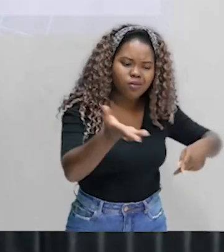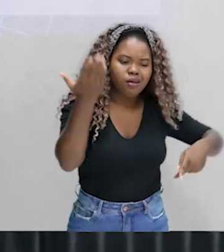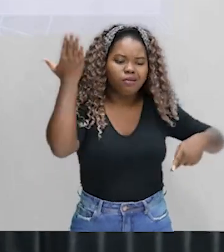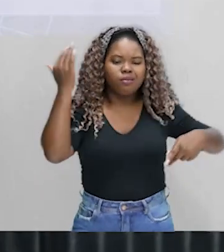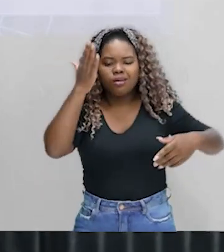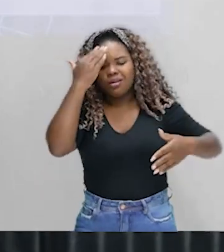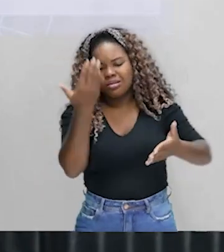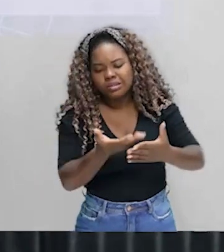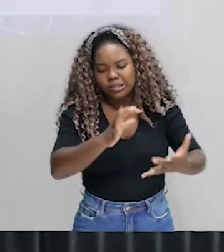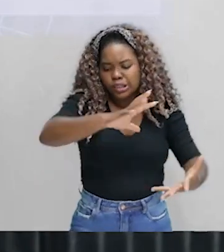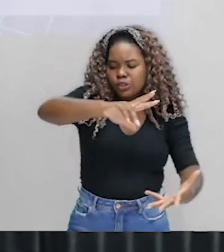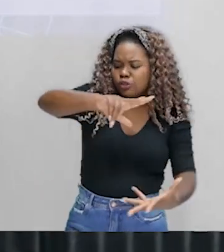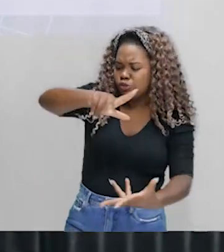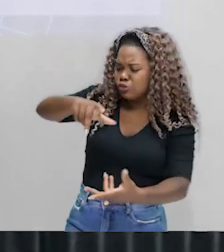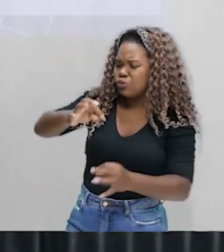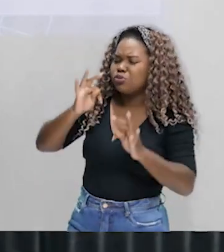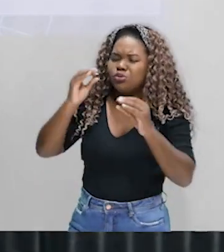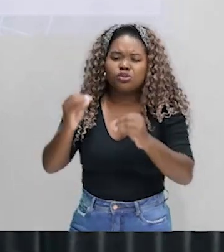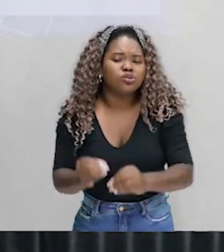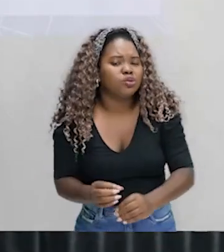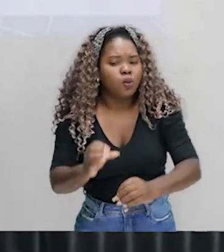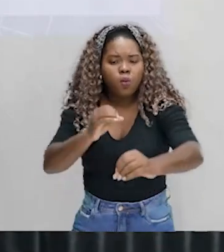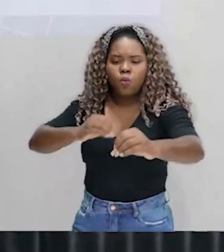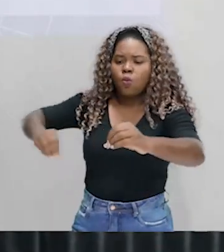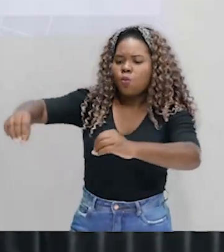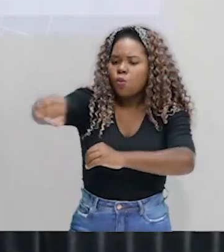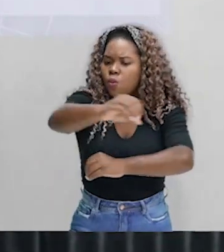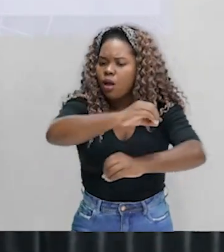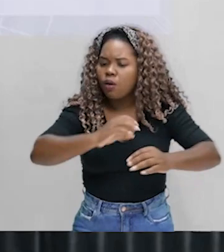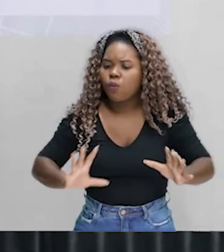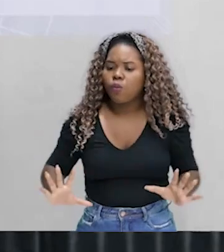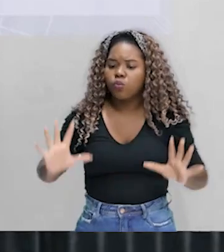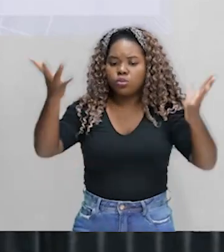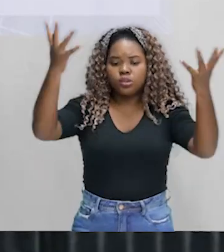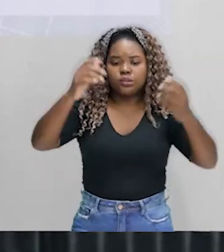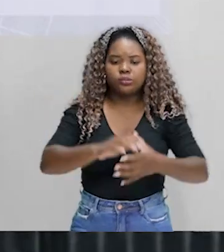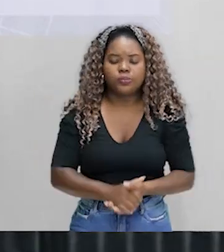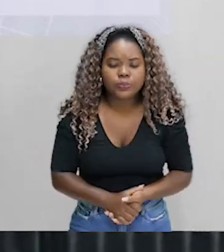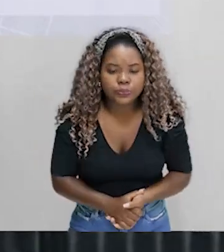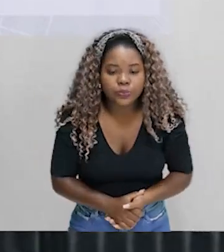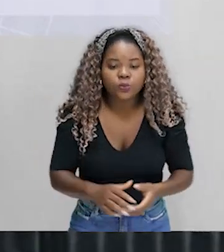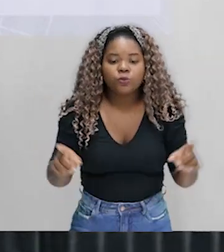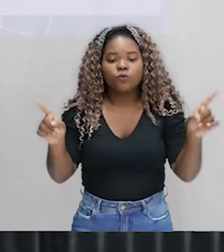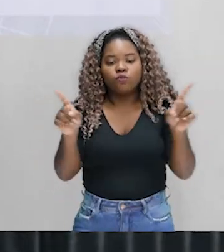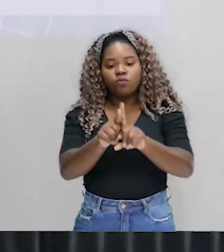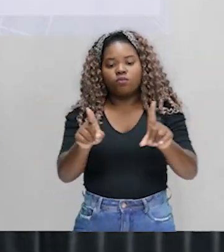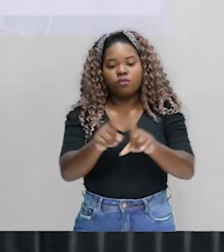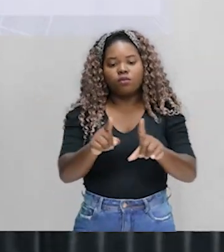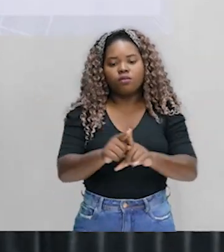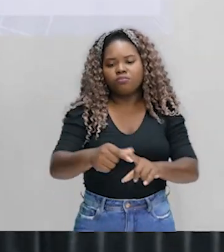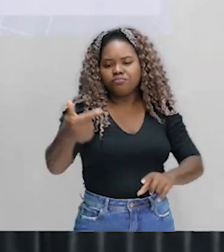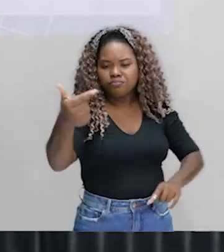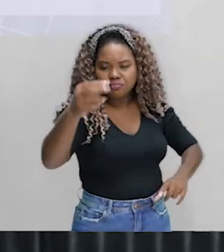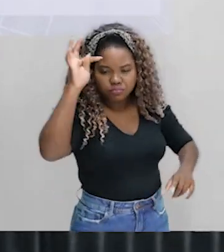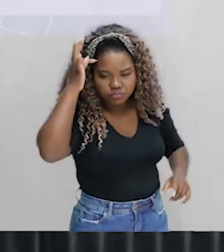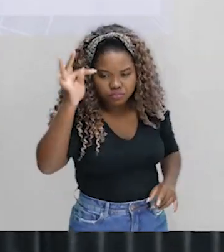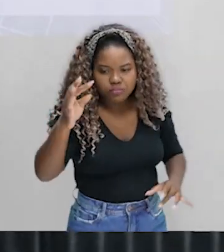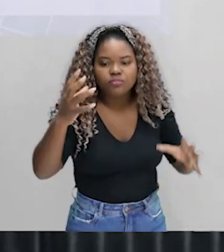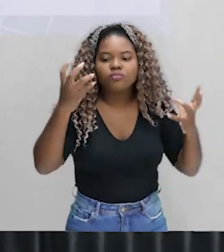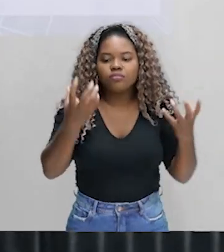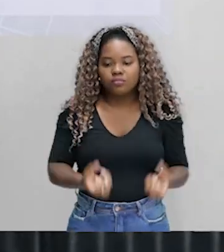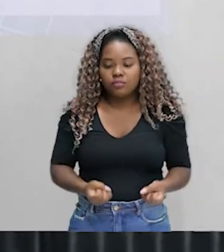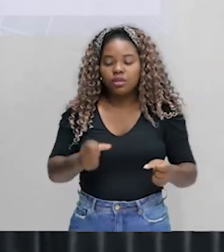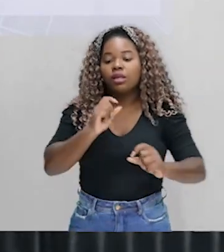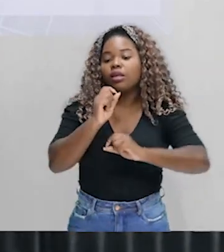que o mundo e todos os planetas foram formados. A gente vai falar sobre essa teoria que é mais aceita, que é a teoria da